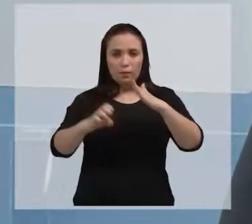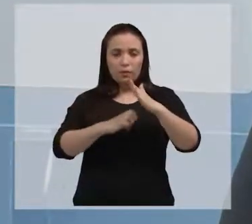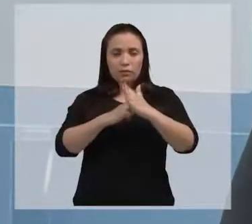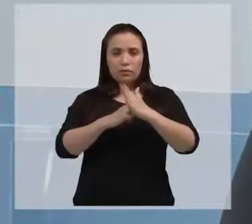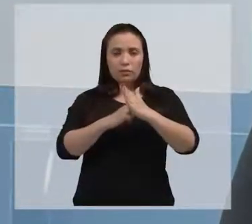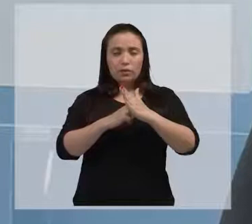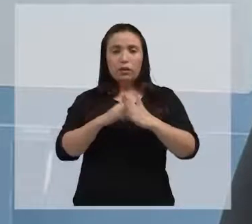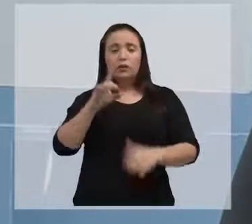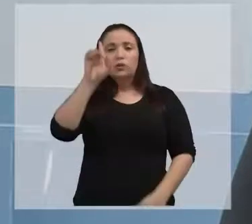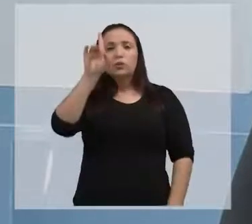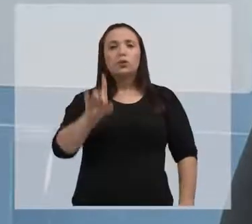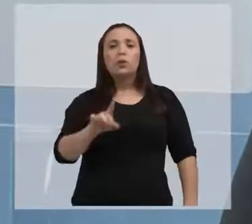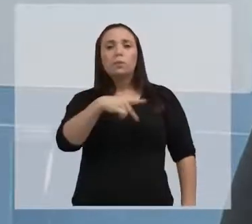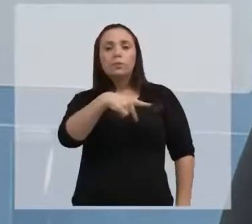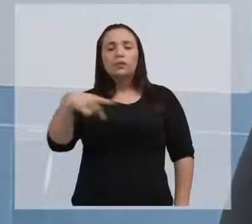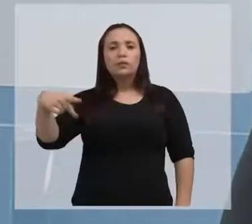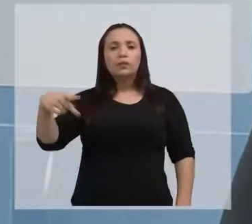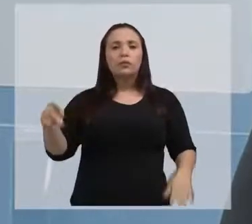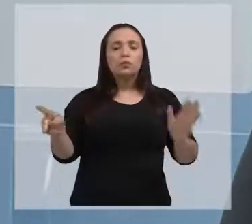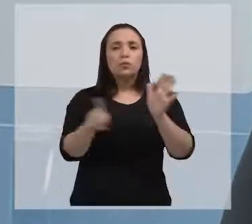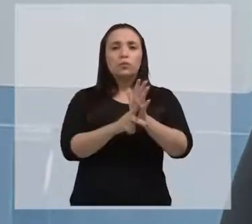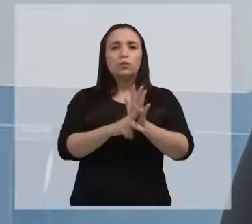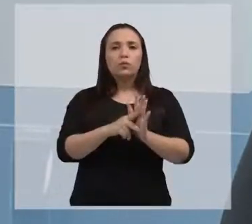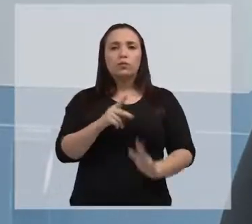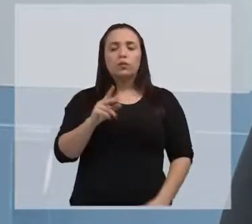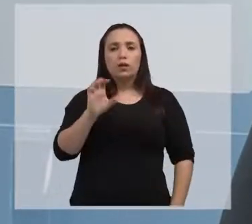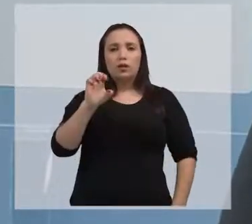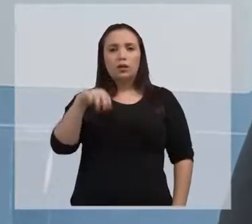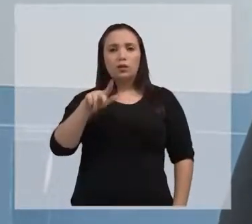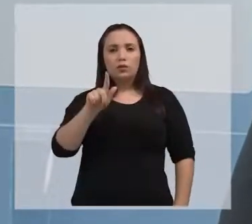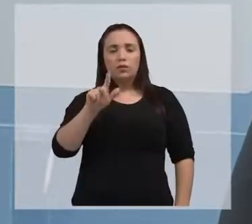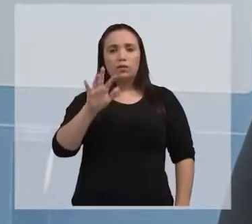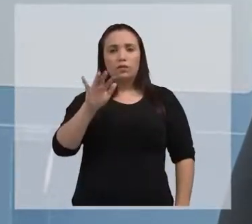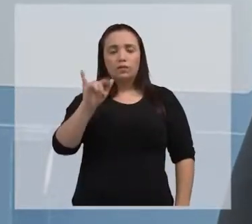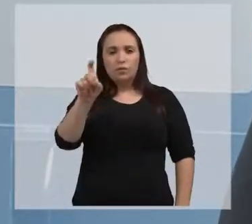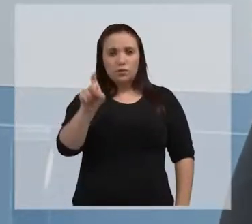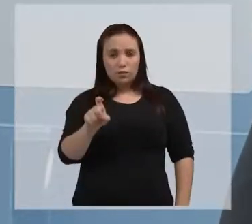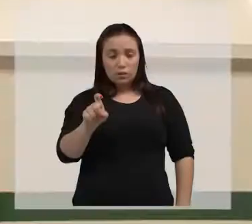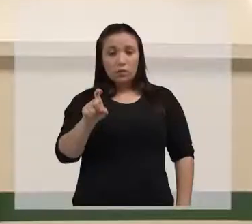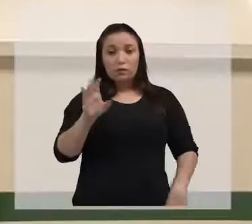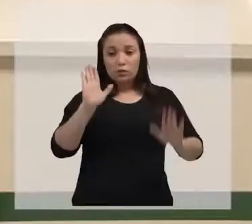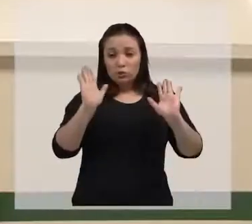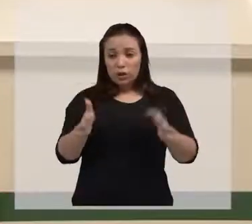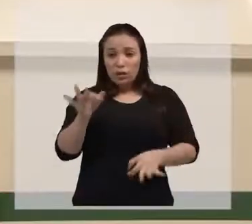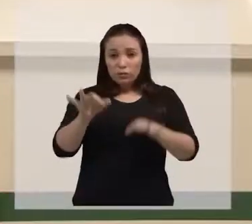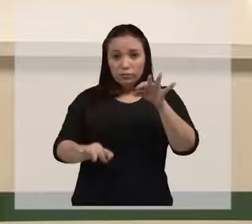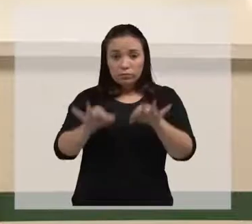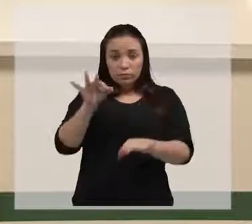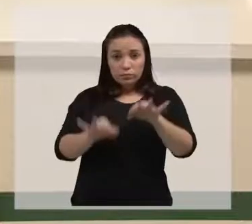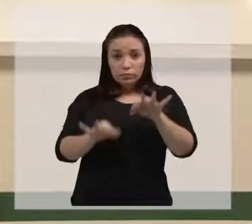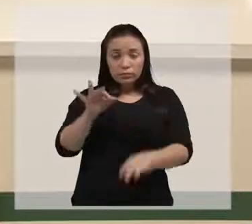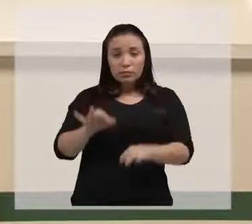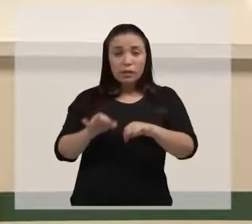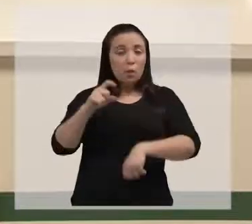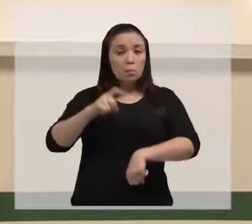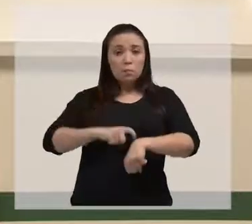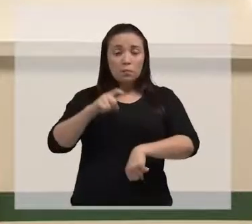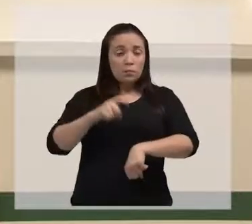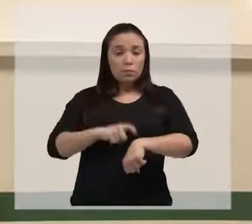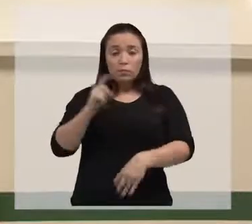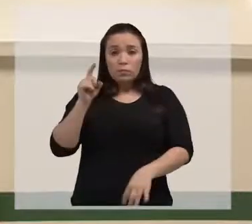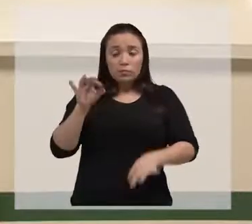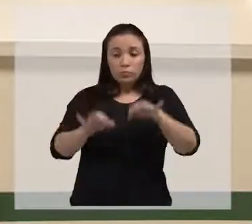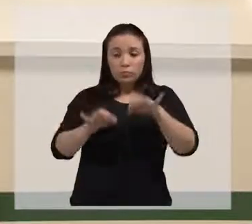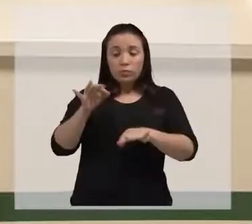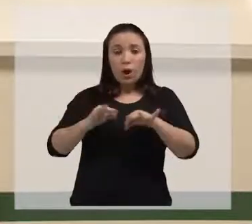Não, aquele diretor, o presidente lá, o dono dessa Engevix, logo que os embargos dele foram julgados lá no mesmo tribunal, né,